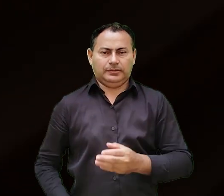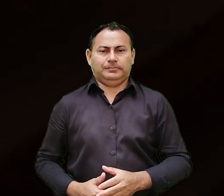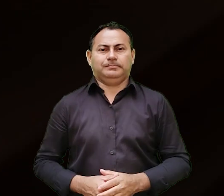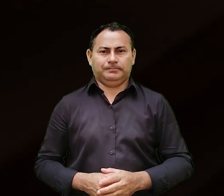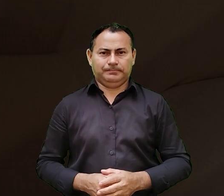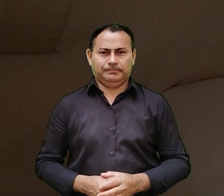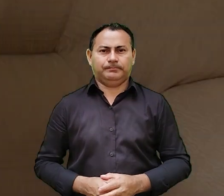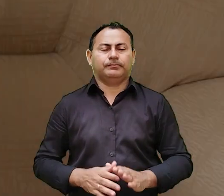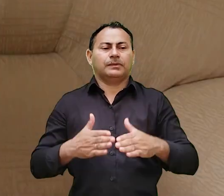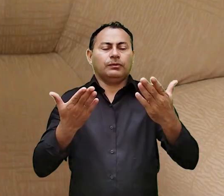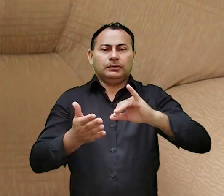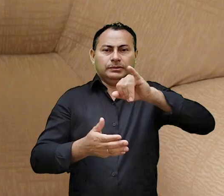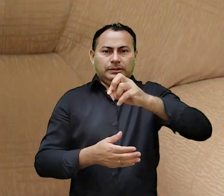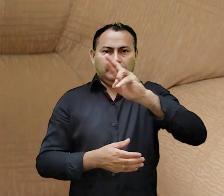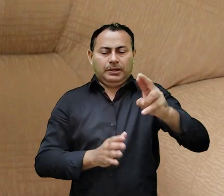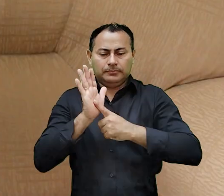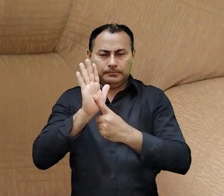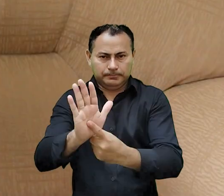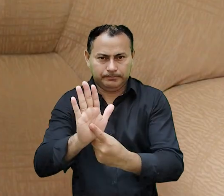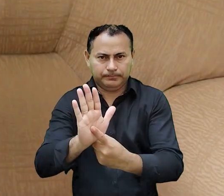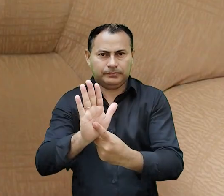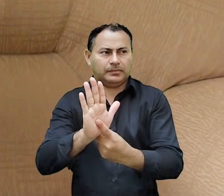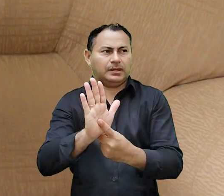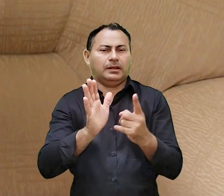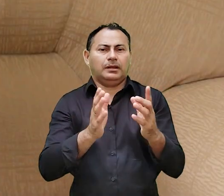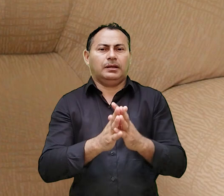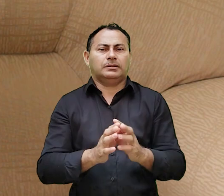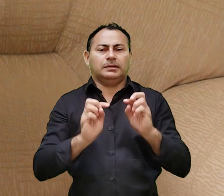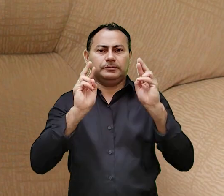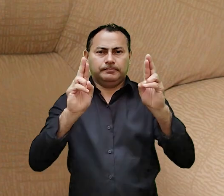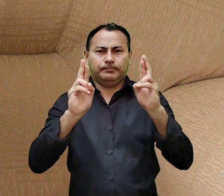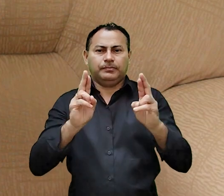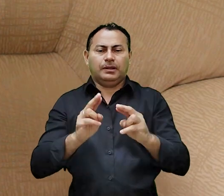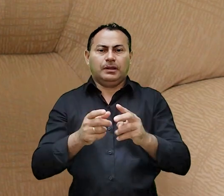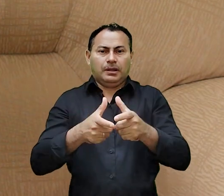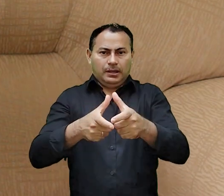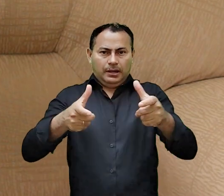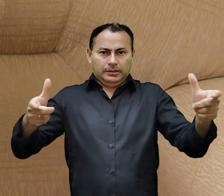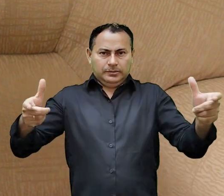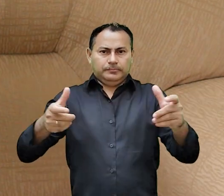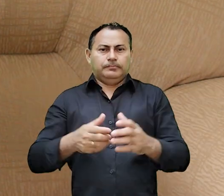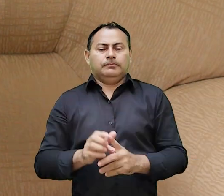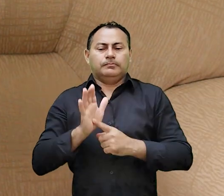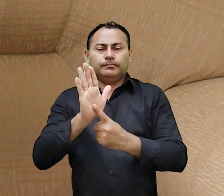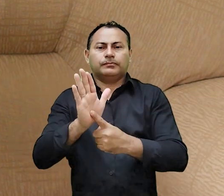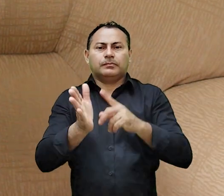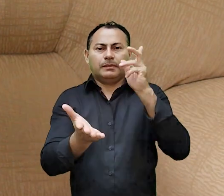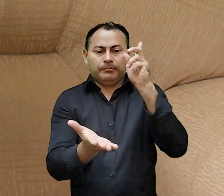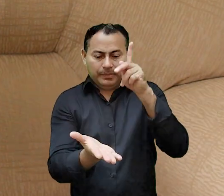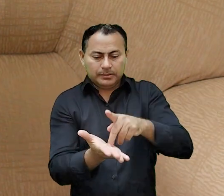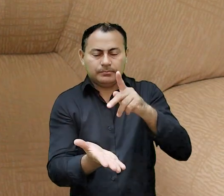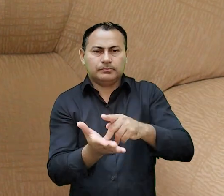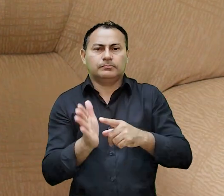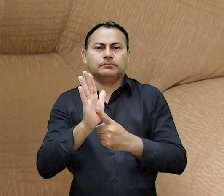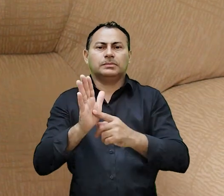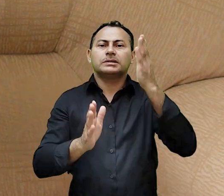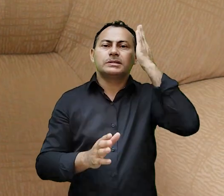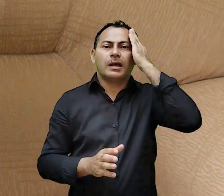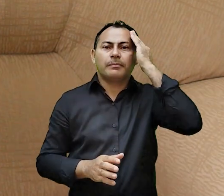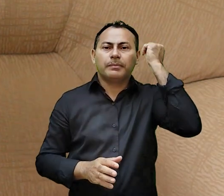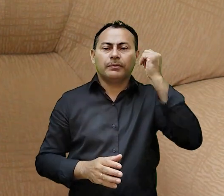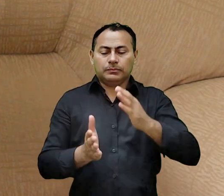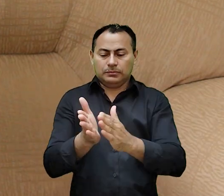vida. Quando Jeremias expressa esta esperança tão grande, expõe a mesma verdade